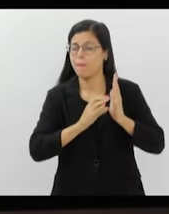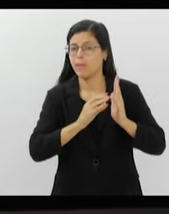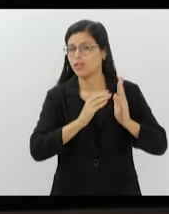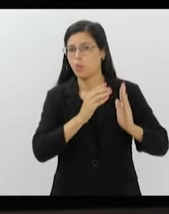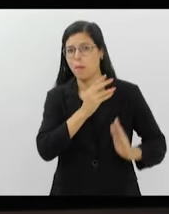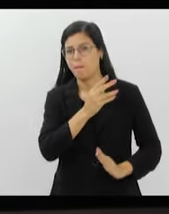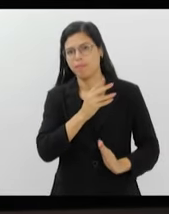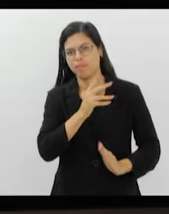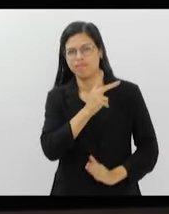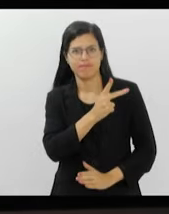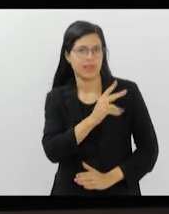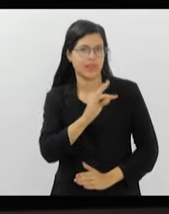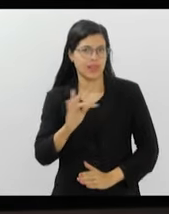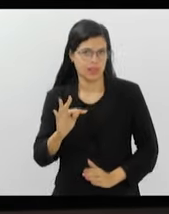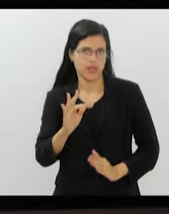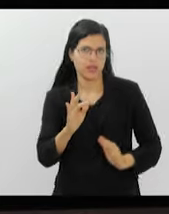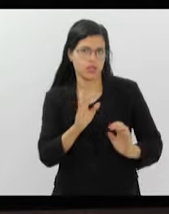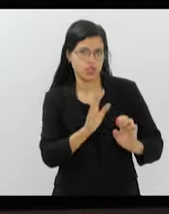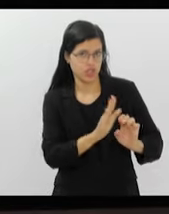na lama do